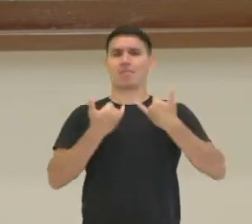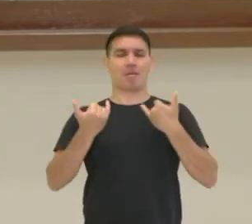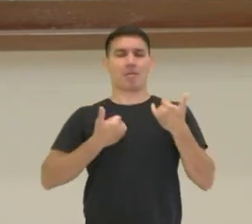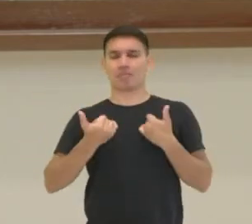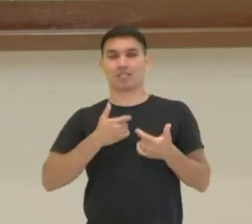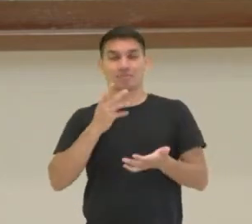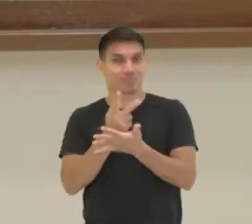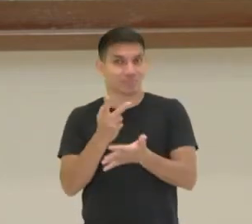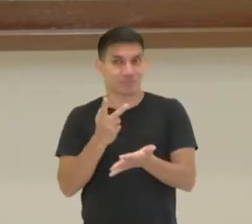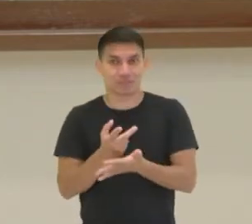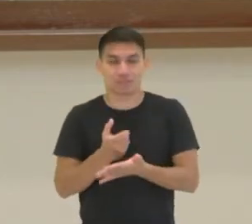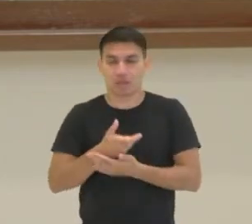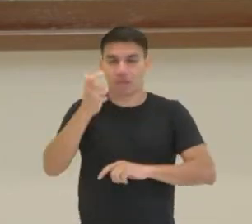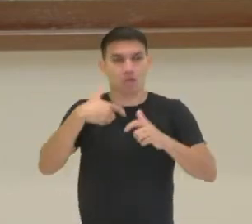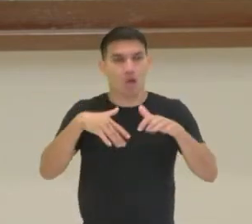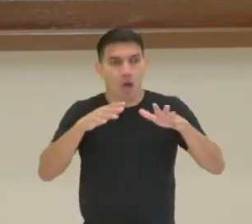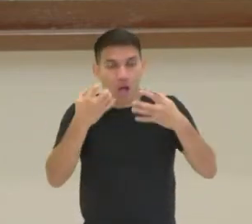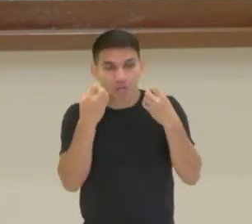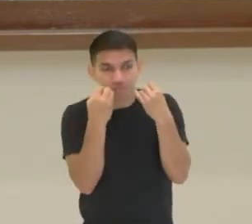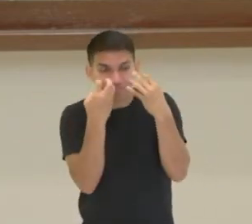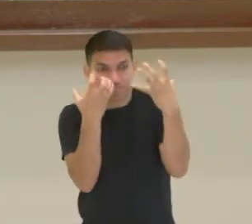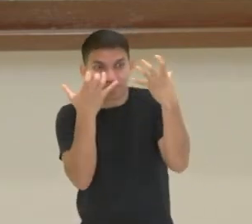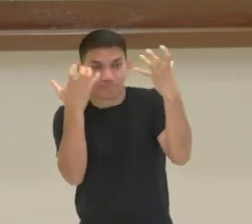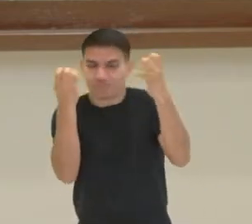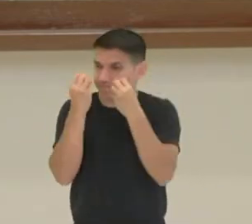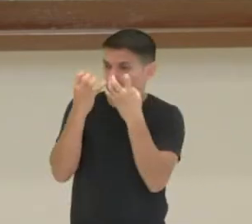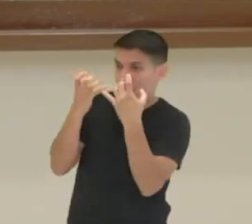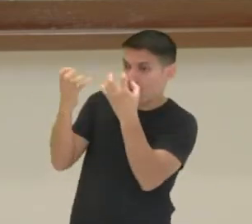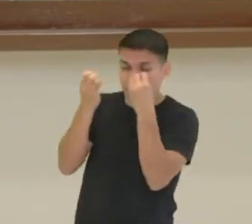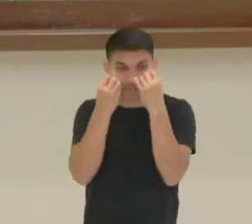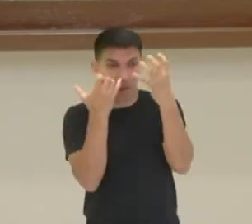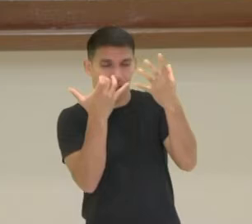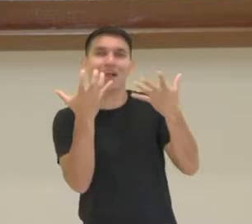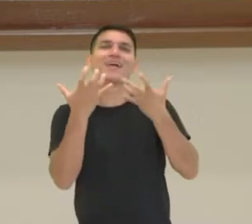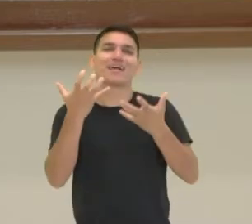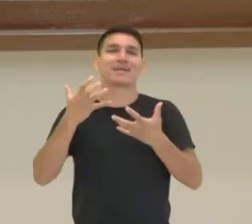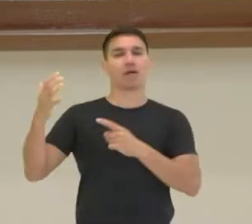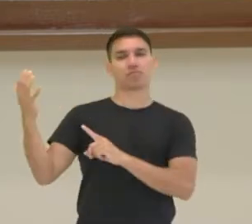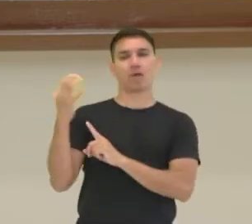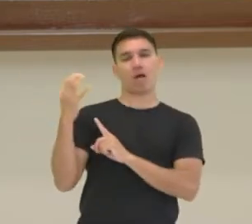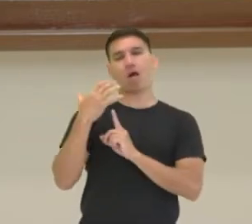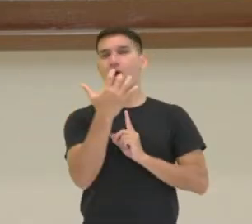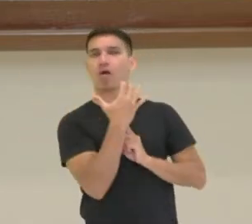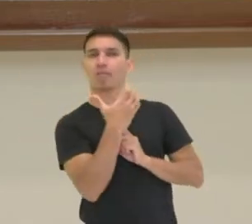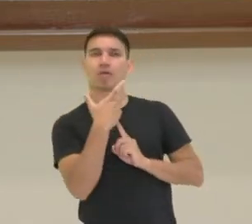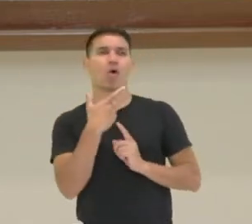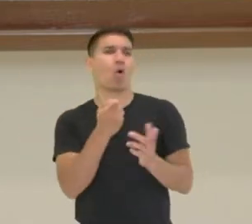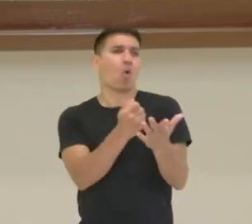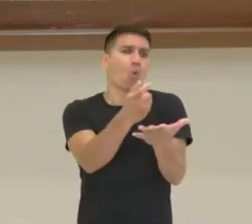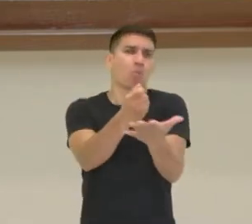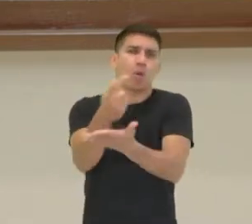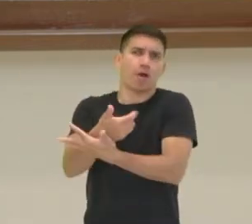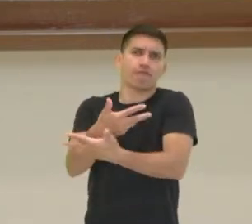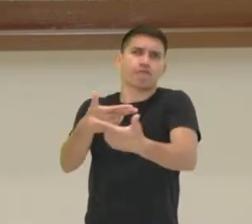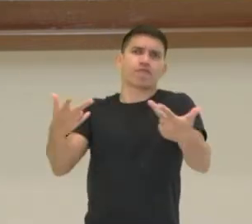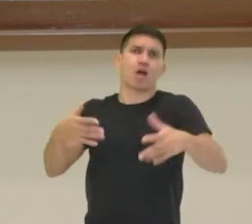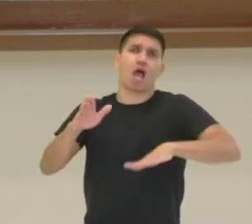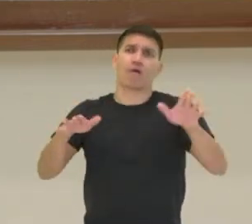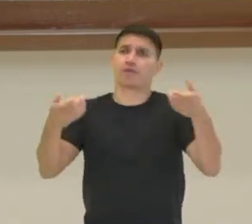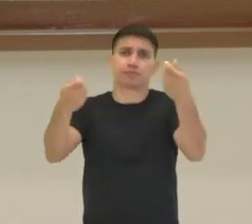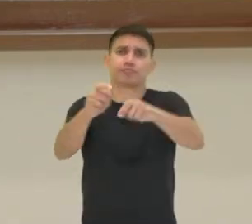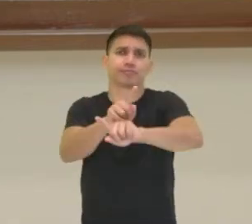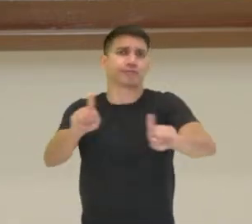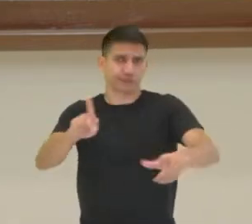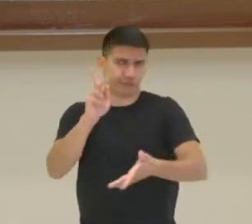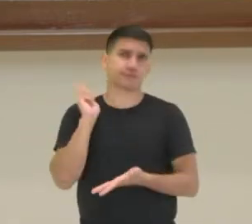todo o consumidor se vê ali sendo, na verdade, persuadido a ter determinado produto que muitas vezes ele nem necessita